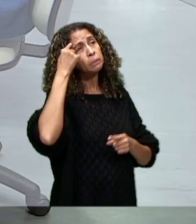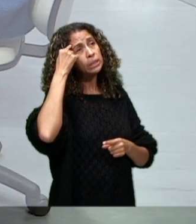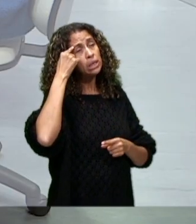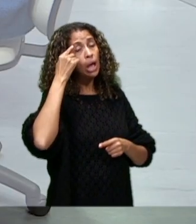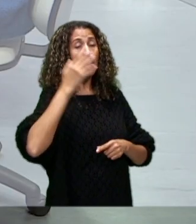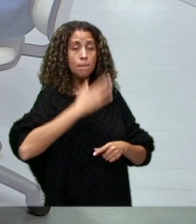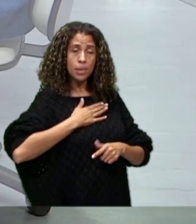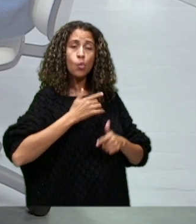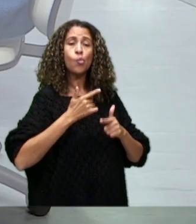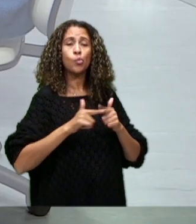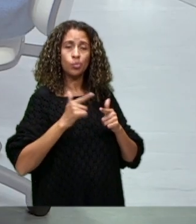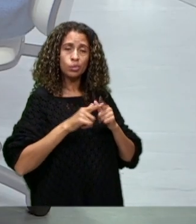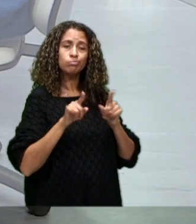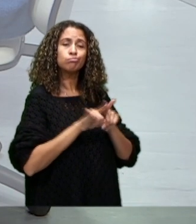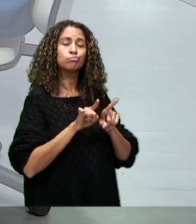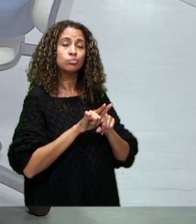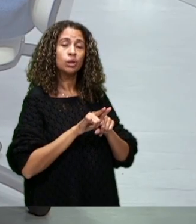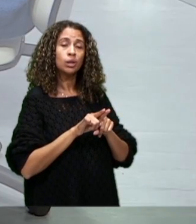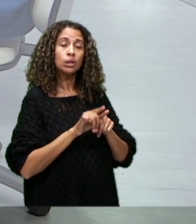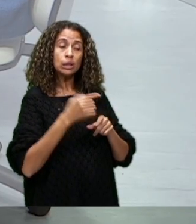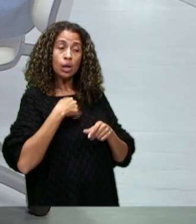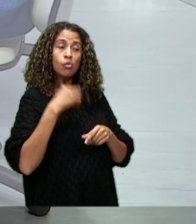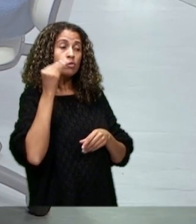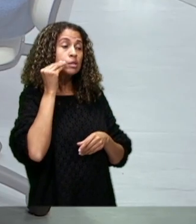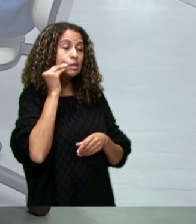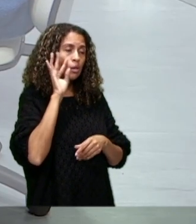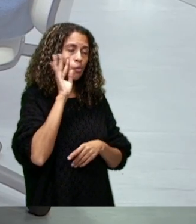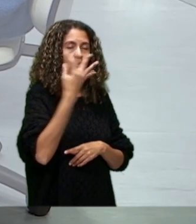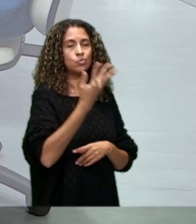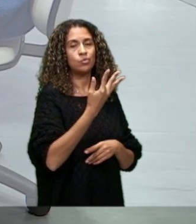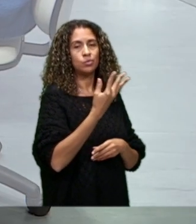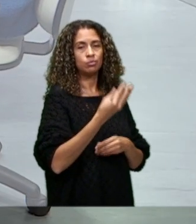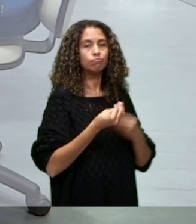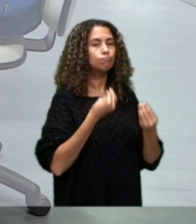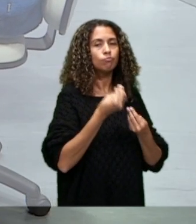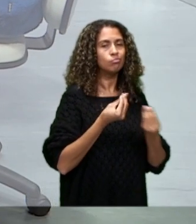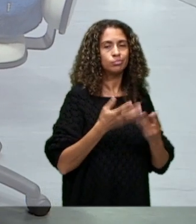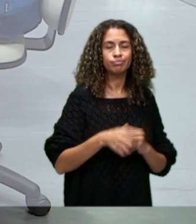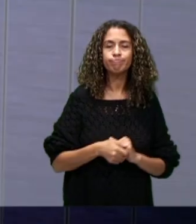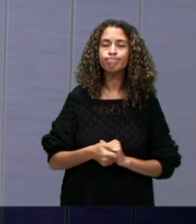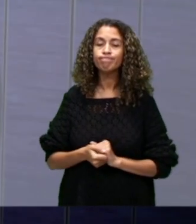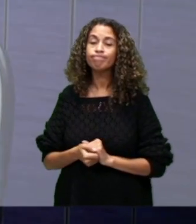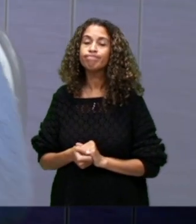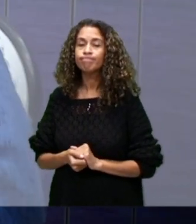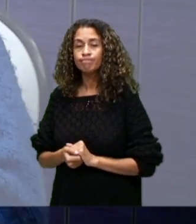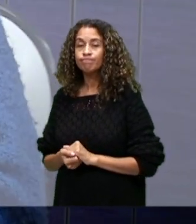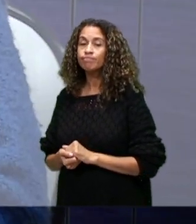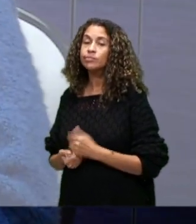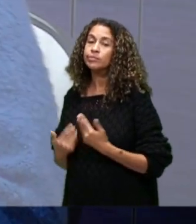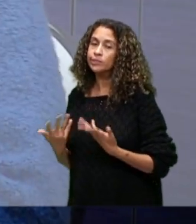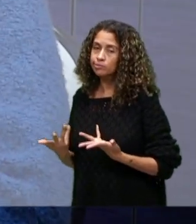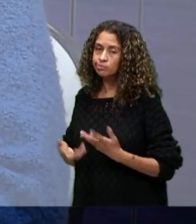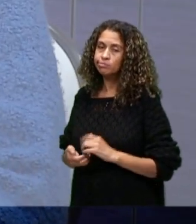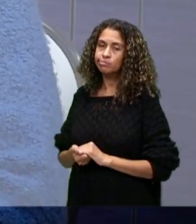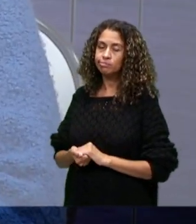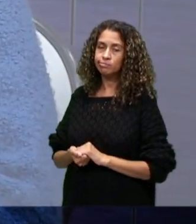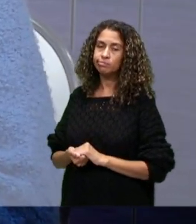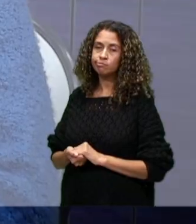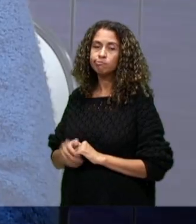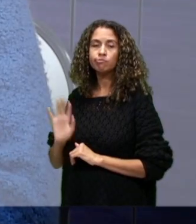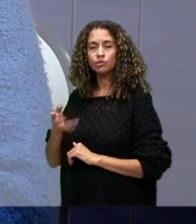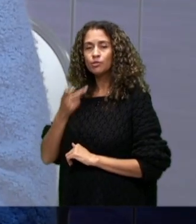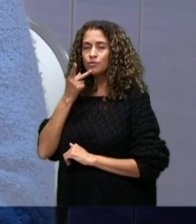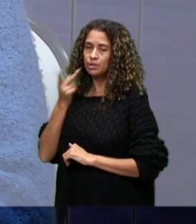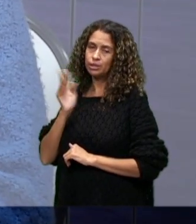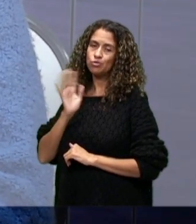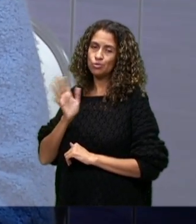problema dela e como ela sendo parte da solução. Como fazer isso? É como eu falei, né? É